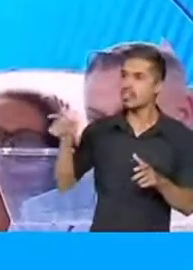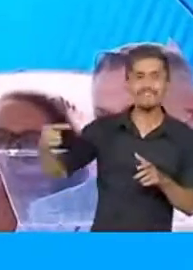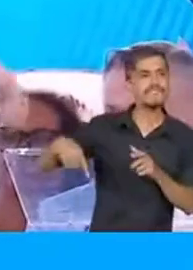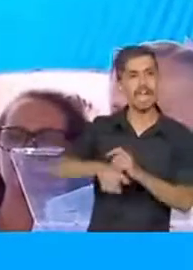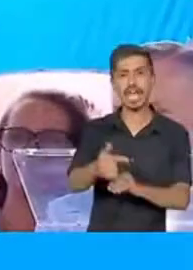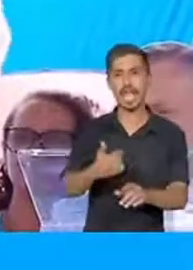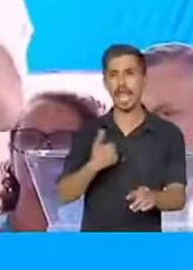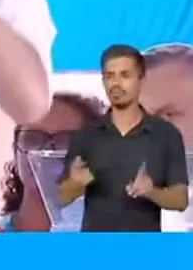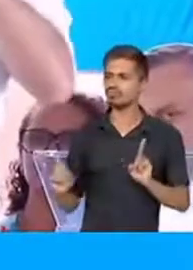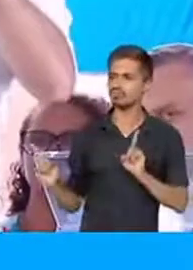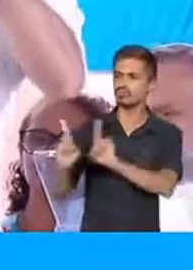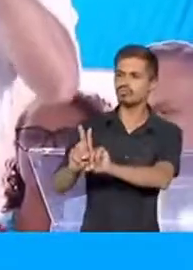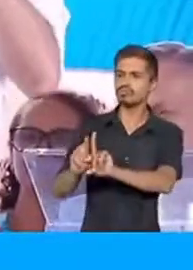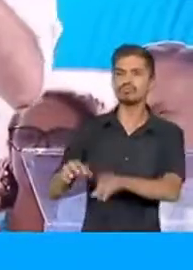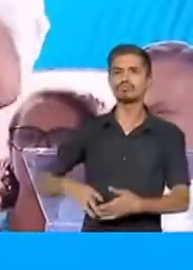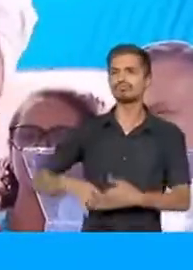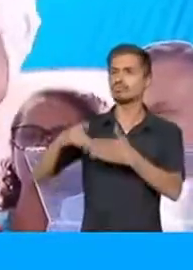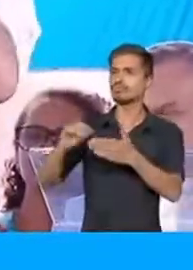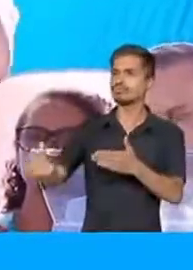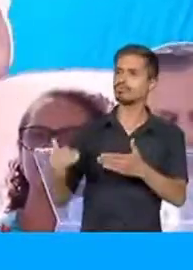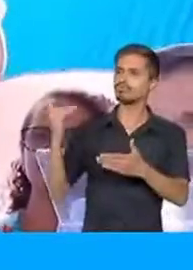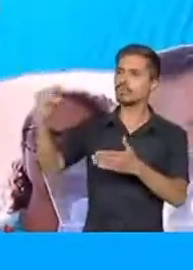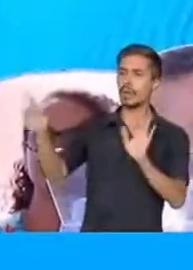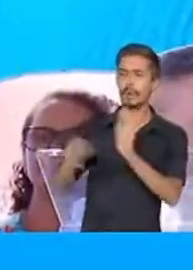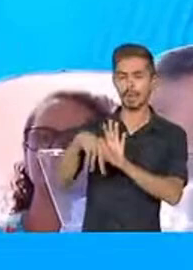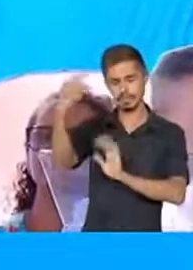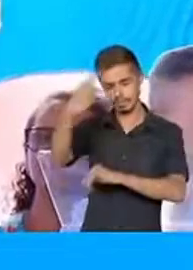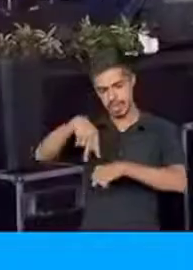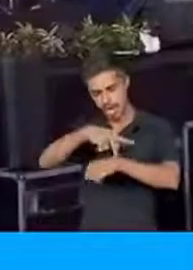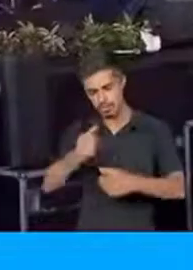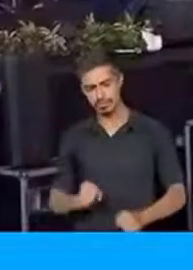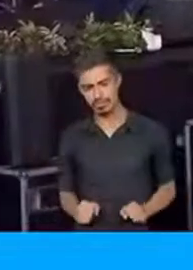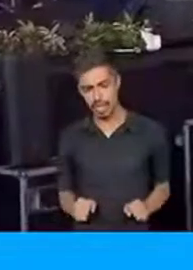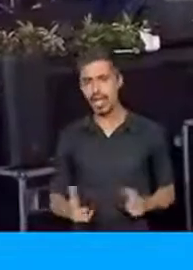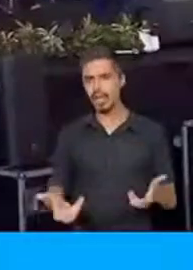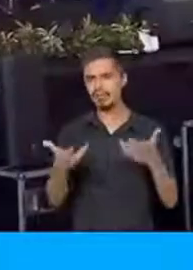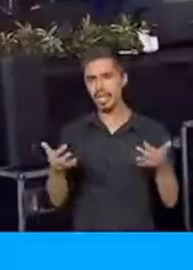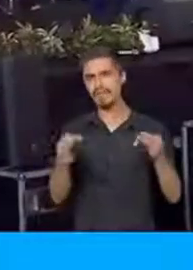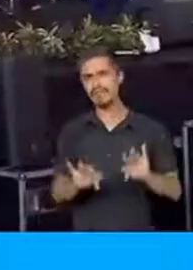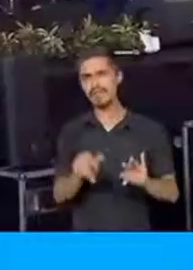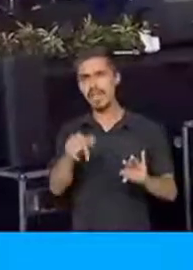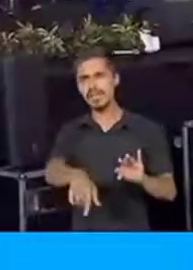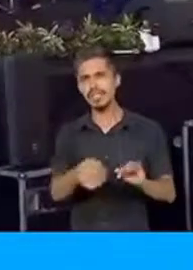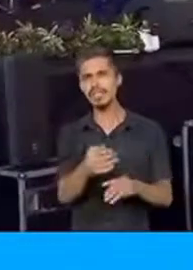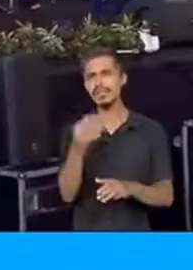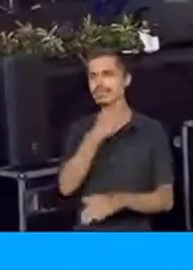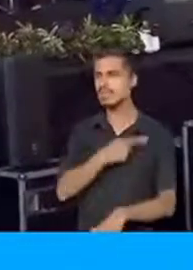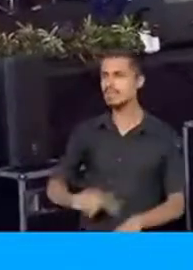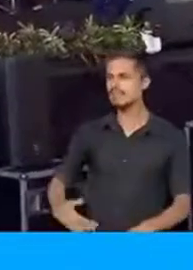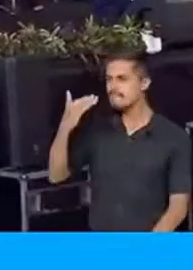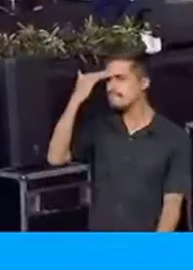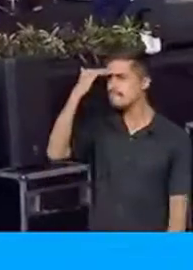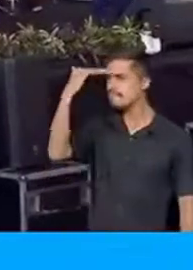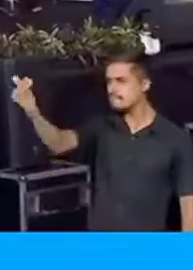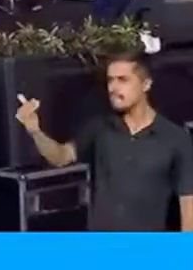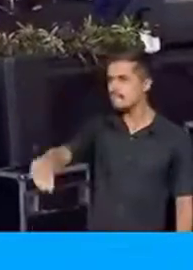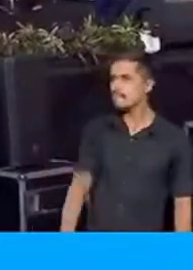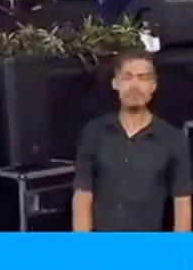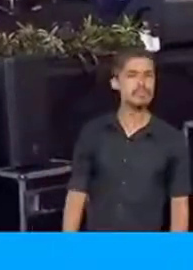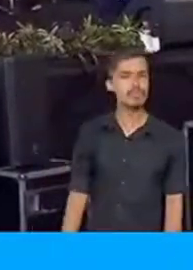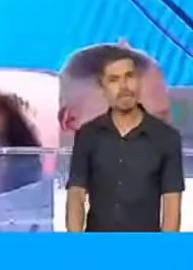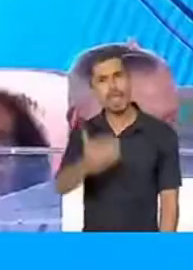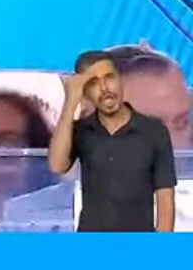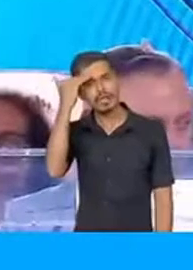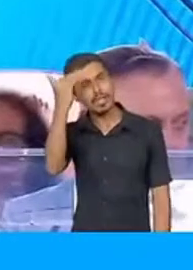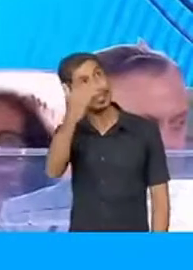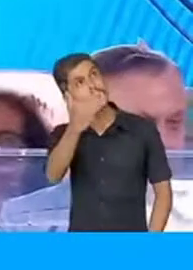ao lado da maior liderança política da história desse país. Quero, por fim, presidente, vos agradecer a